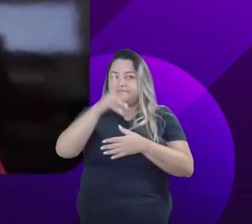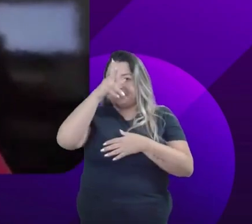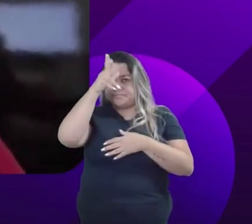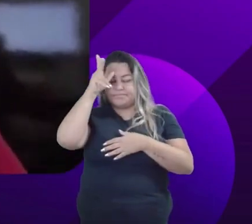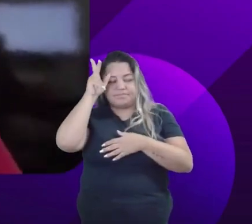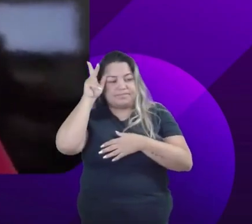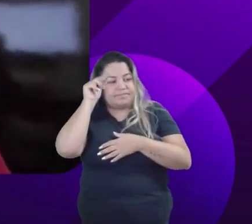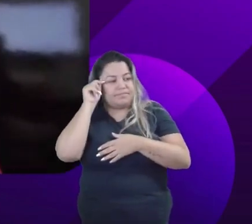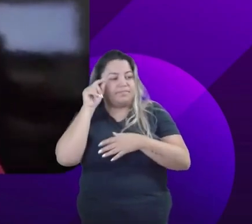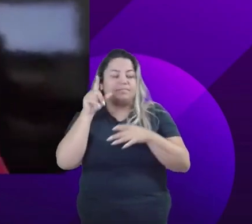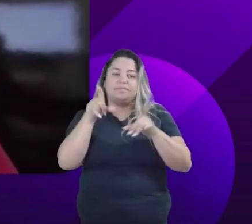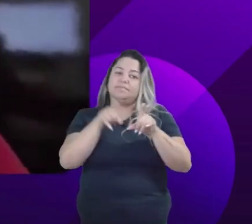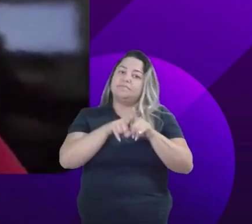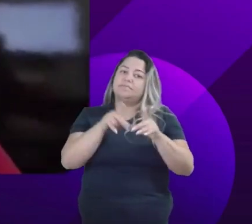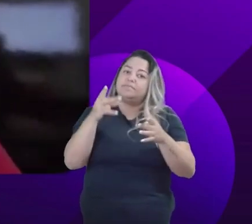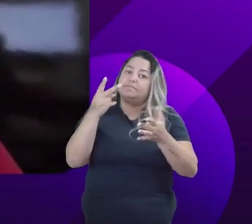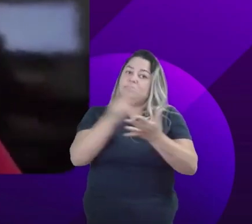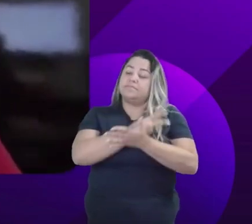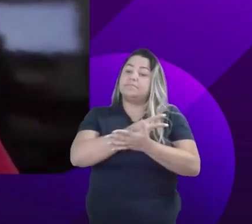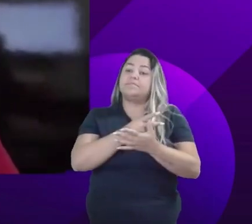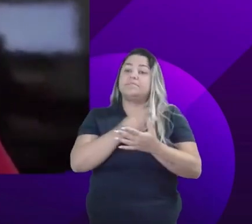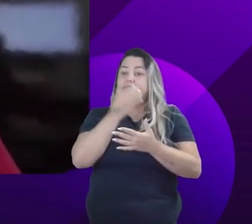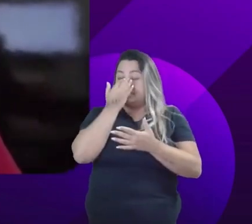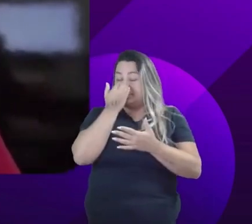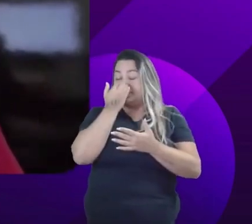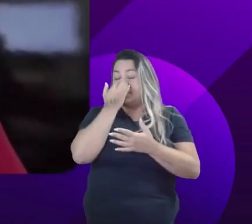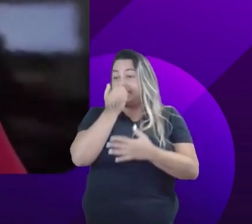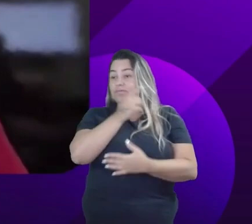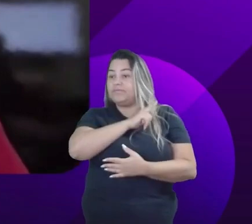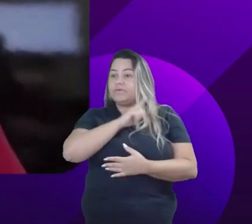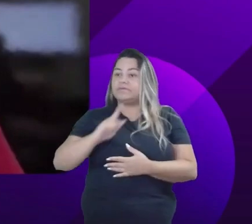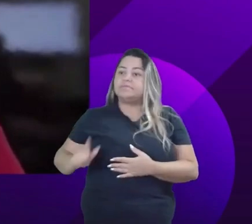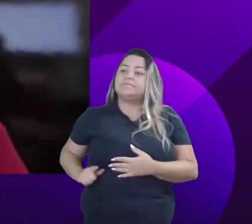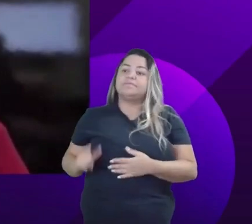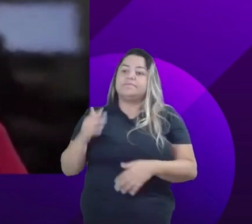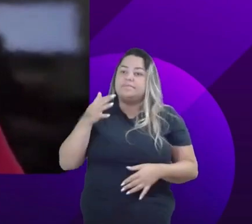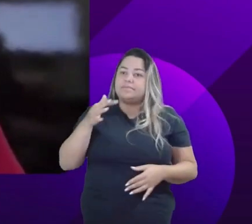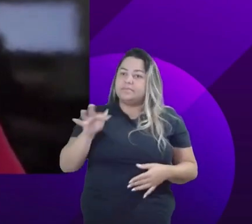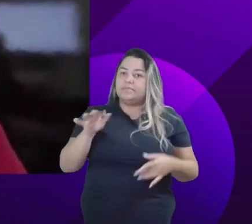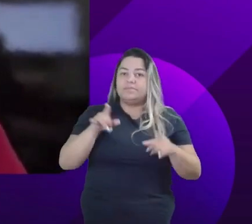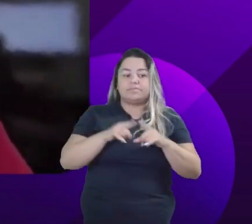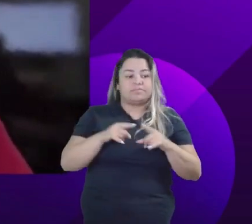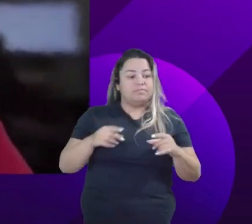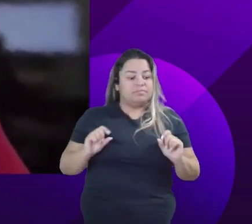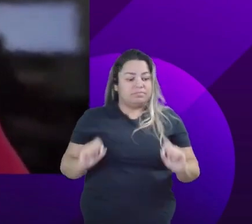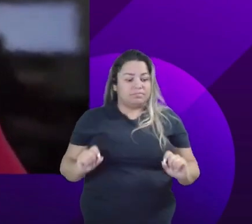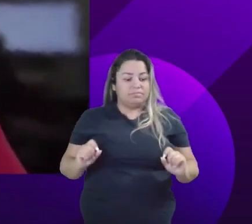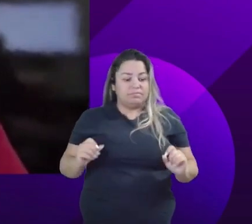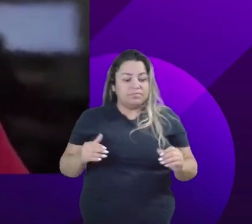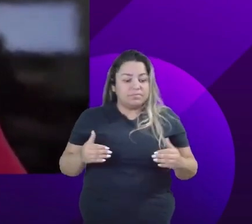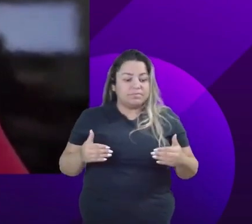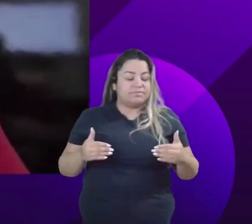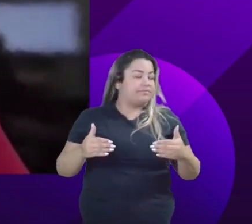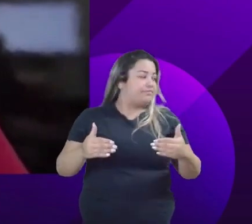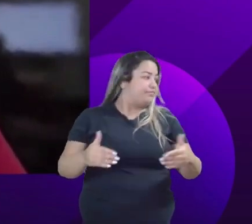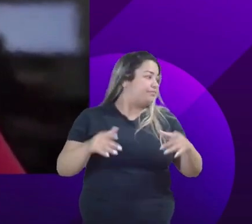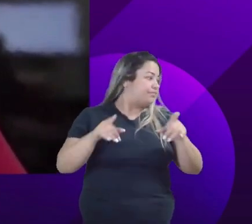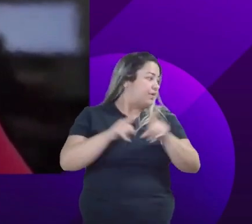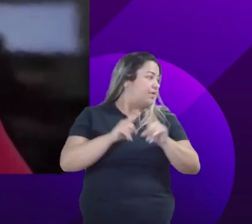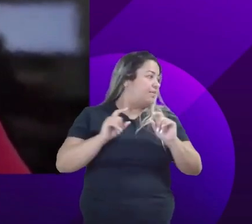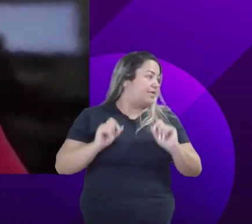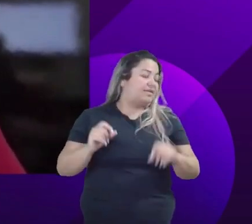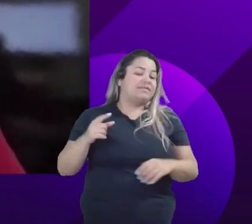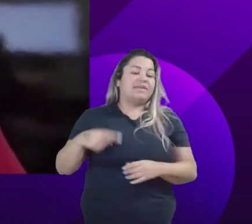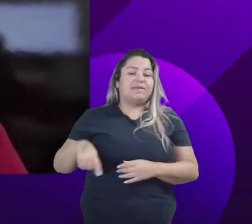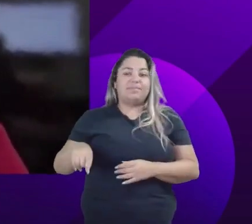prefeituras, enfim, né, e passadas ao governo federal, né, através aqui do Ministério da Reconstrução, Ministério